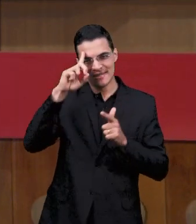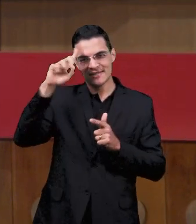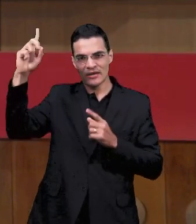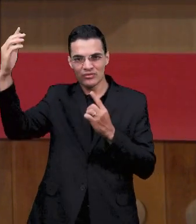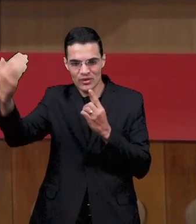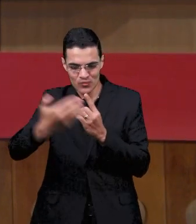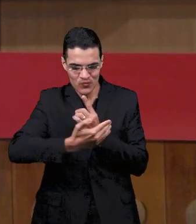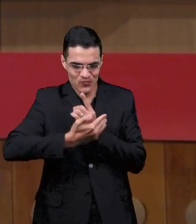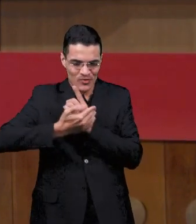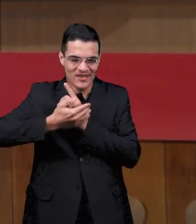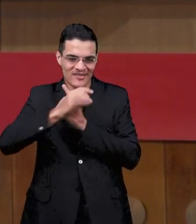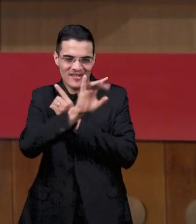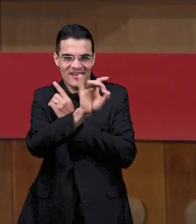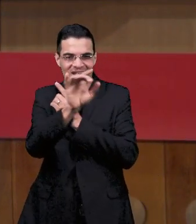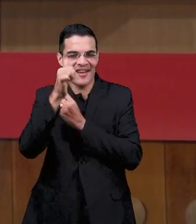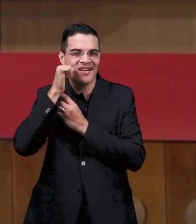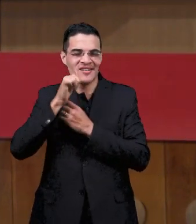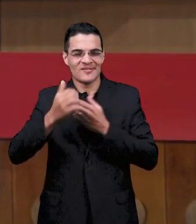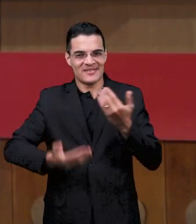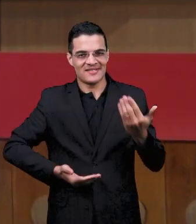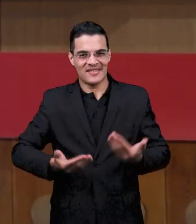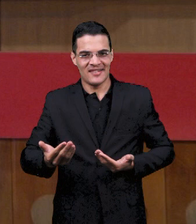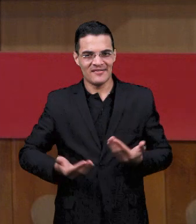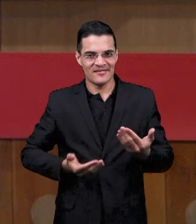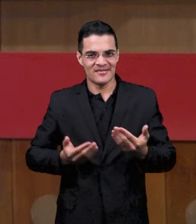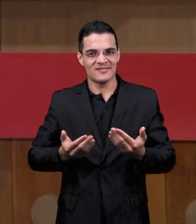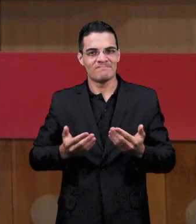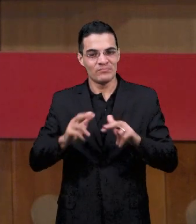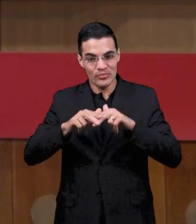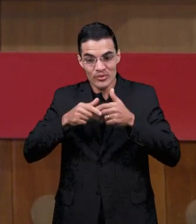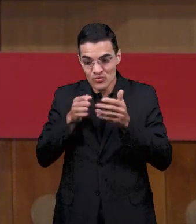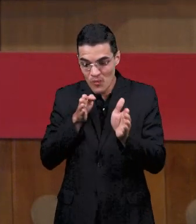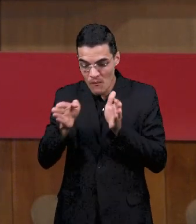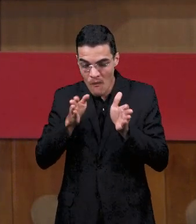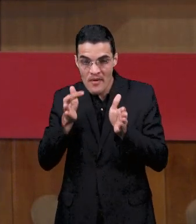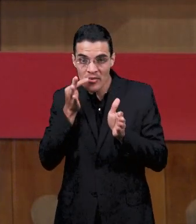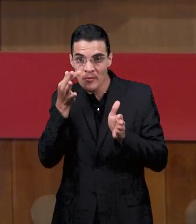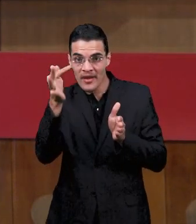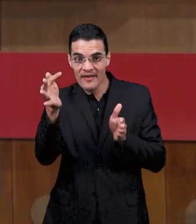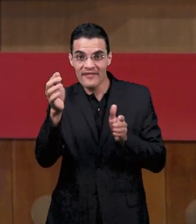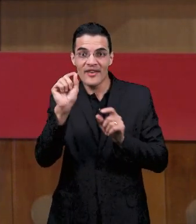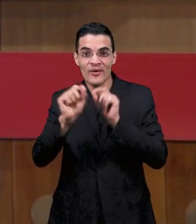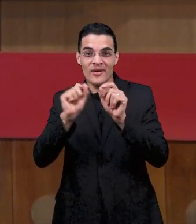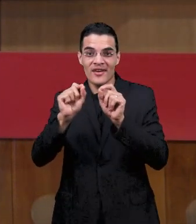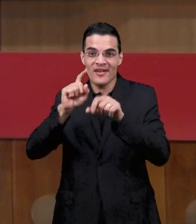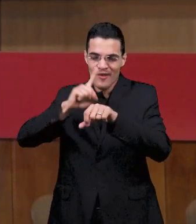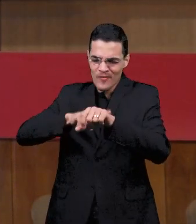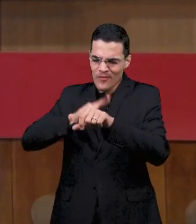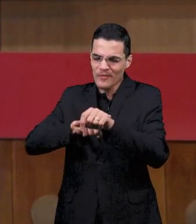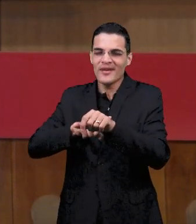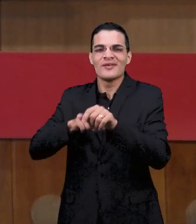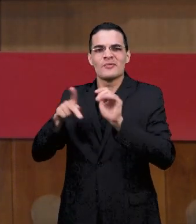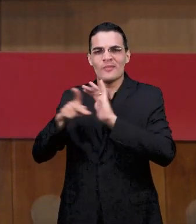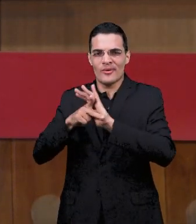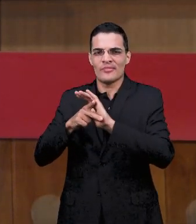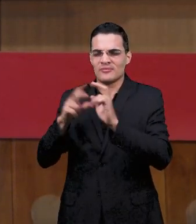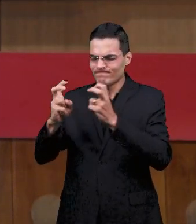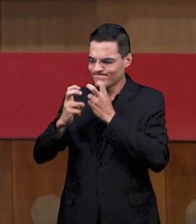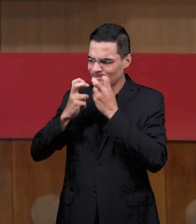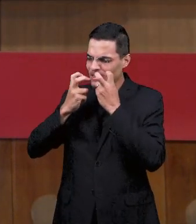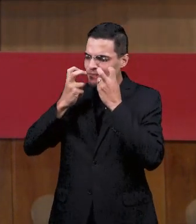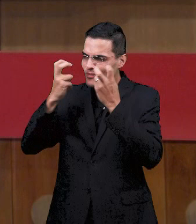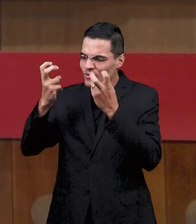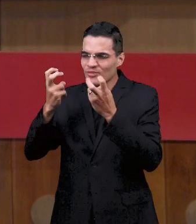O tempo do breve é um momento de clamor, porque os perigos do breve estão aí. Mas nós temos que estar atentos para